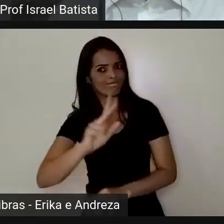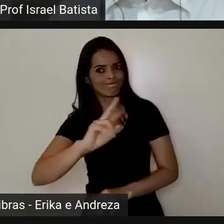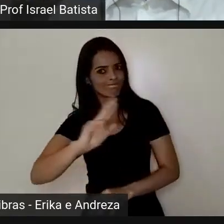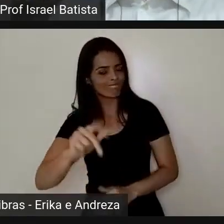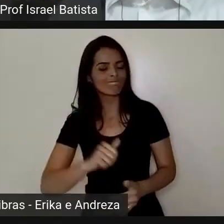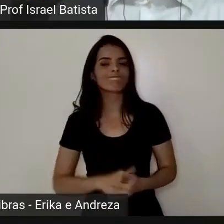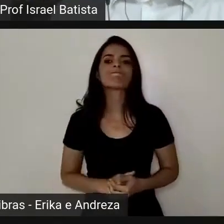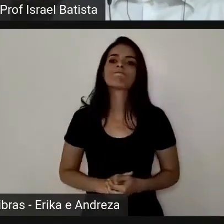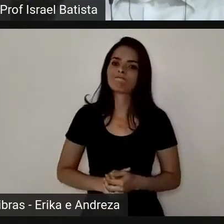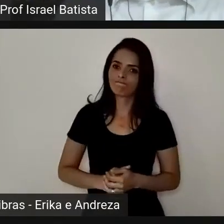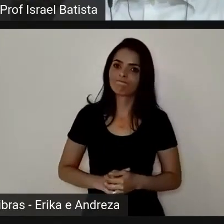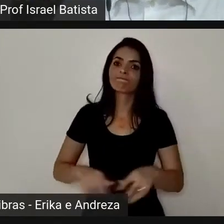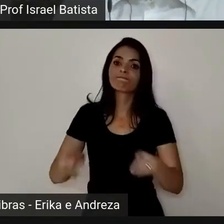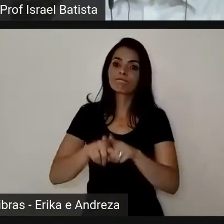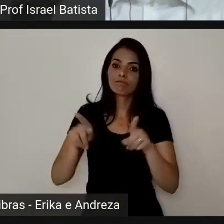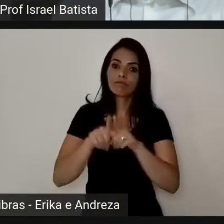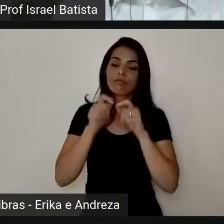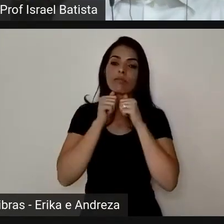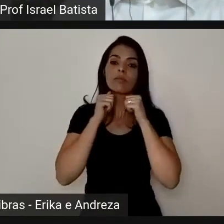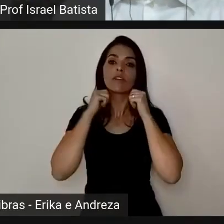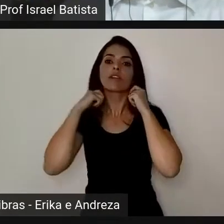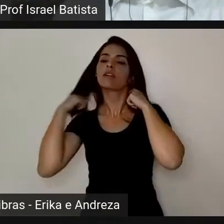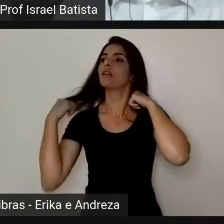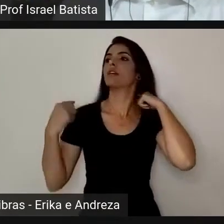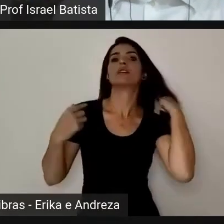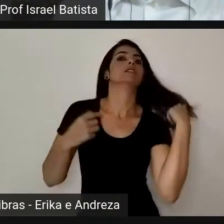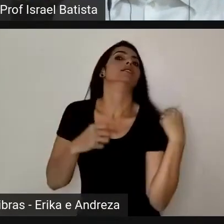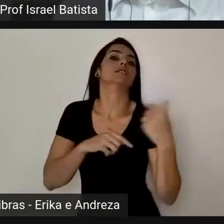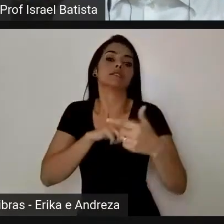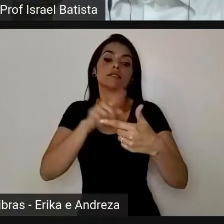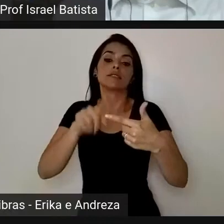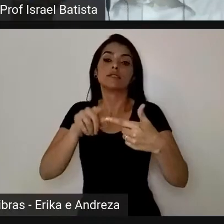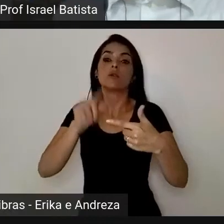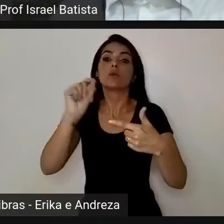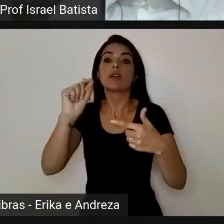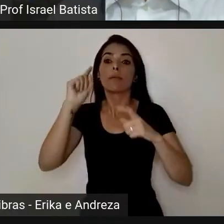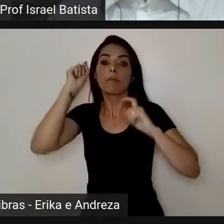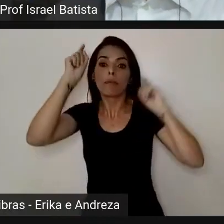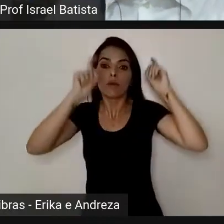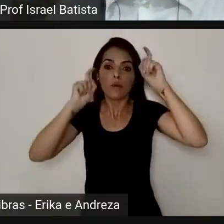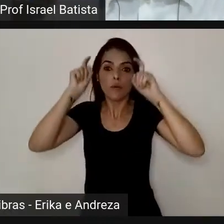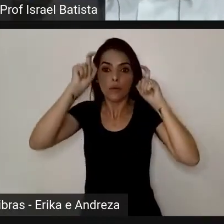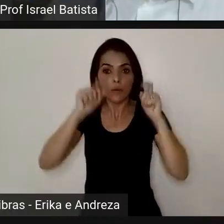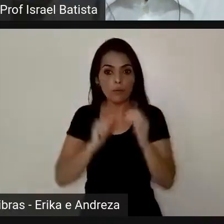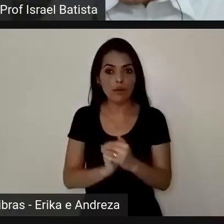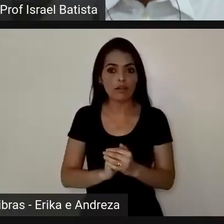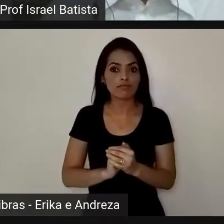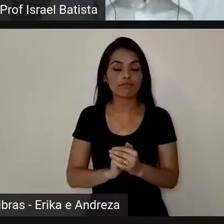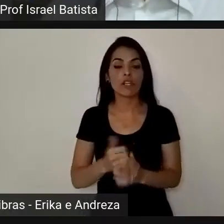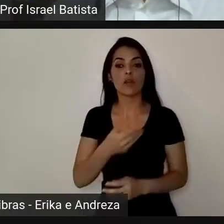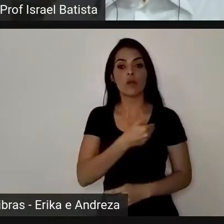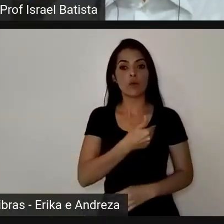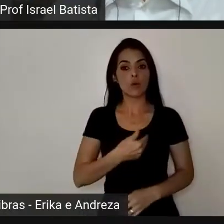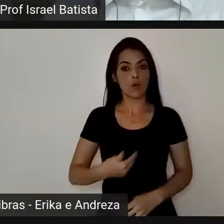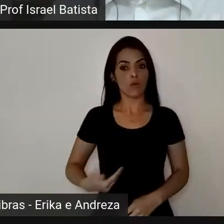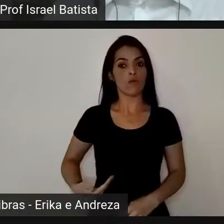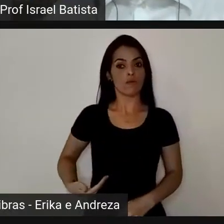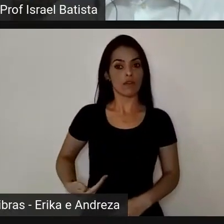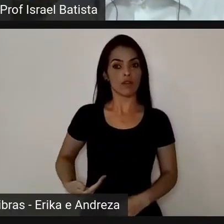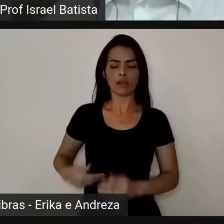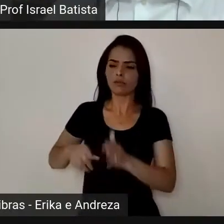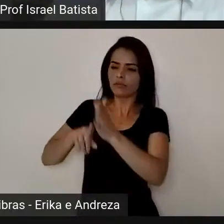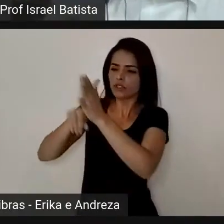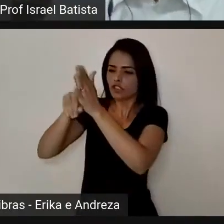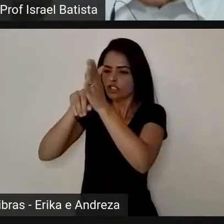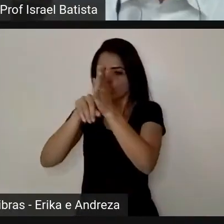Segundo ponto que me preocupa bastante é que o governo faz um diagnóstico de